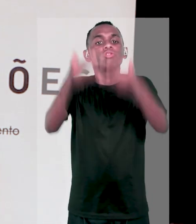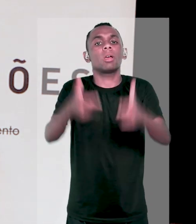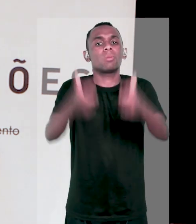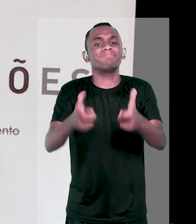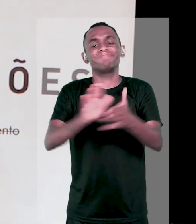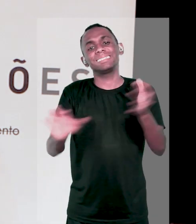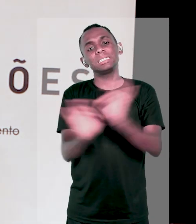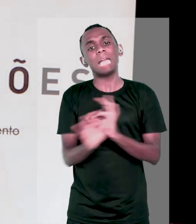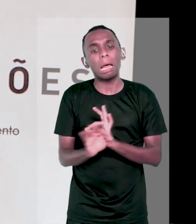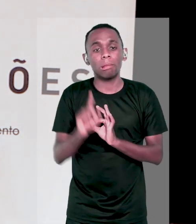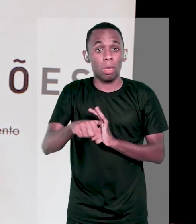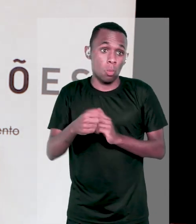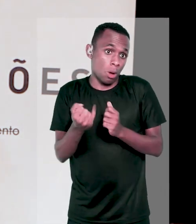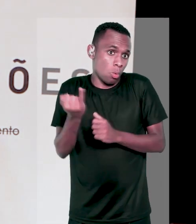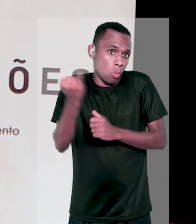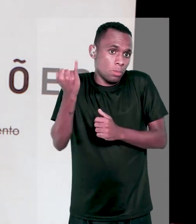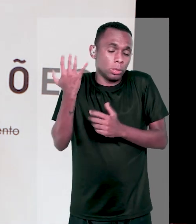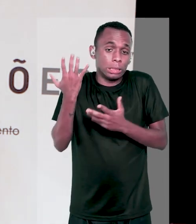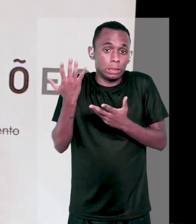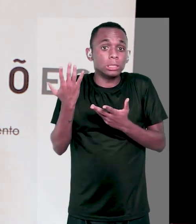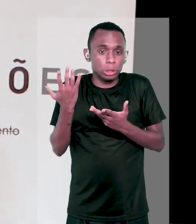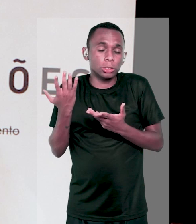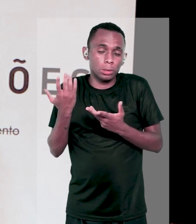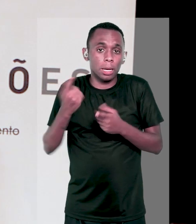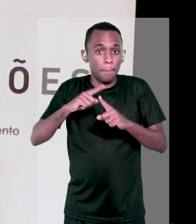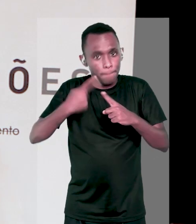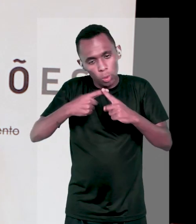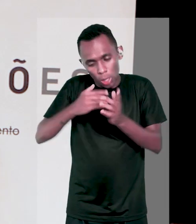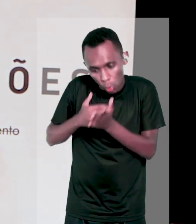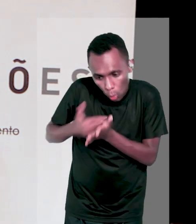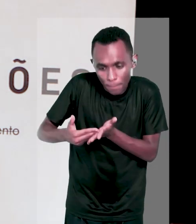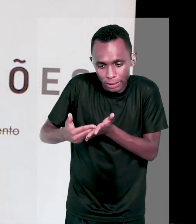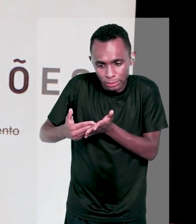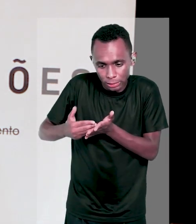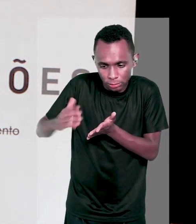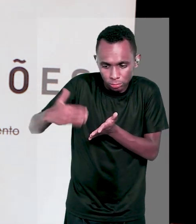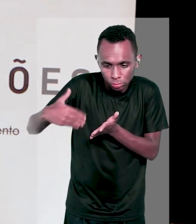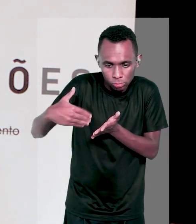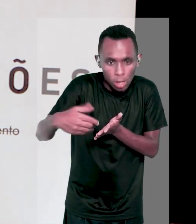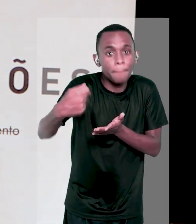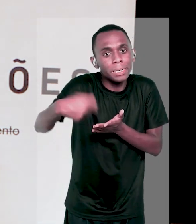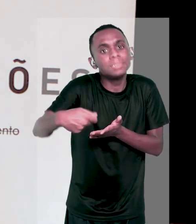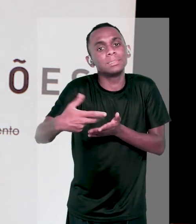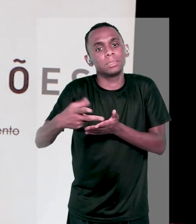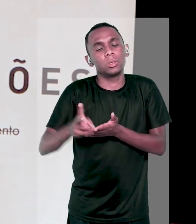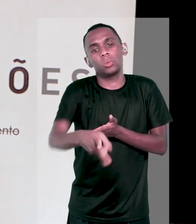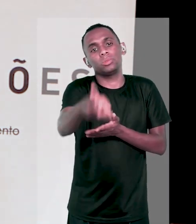é uma necessidade porque uma vez a marcha iniciada a jornada não se termina